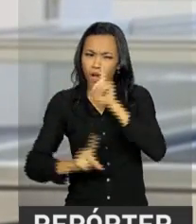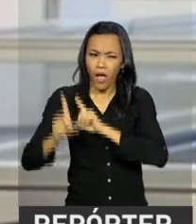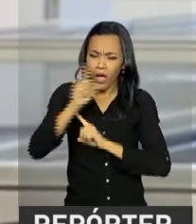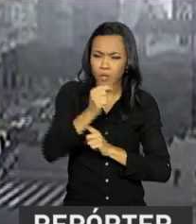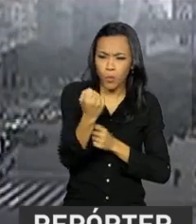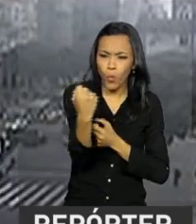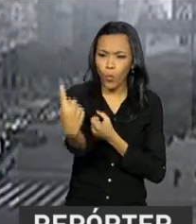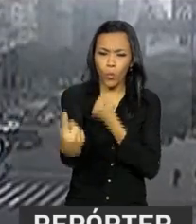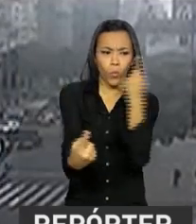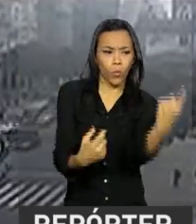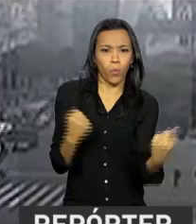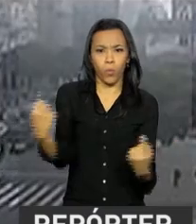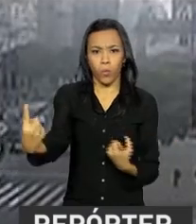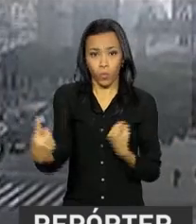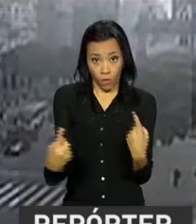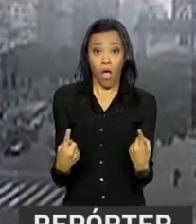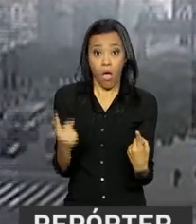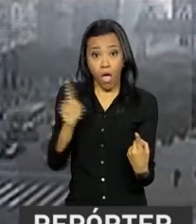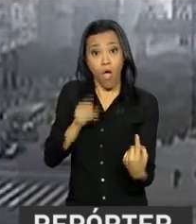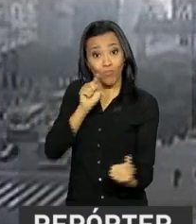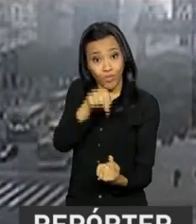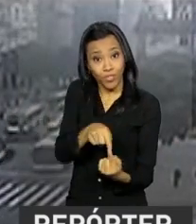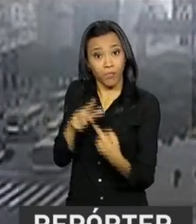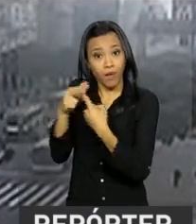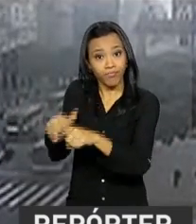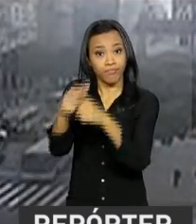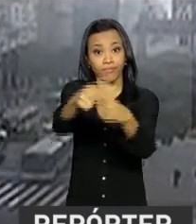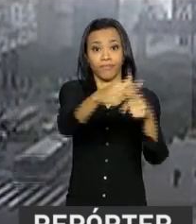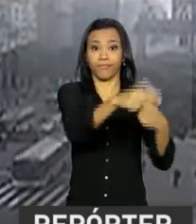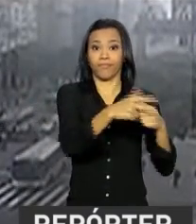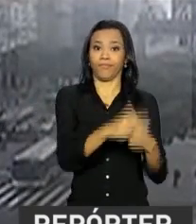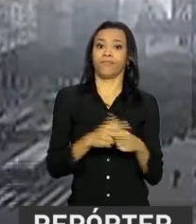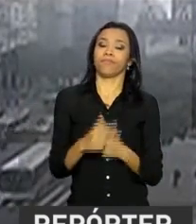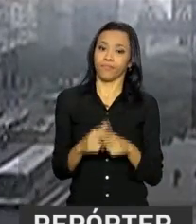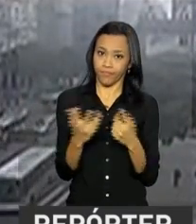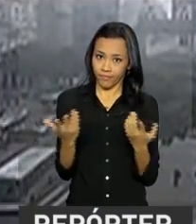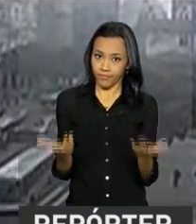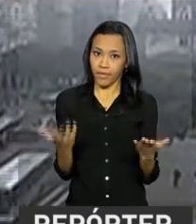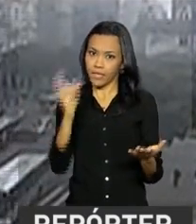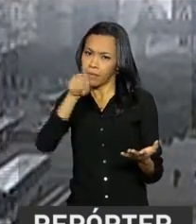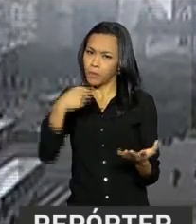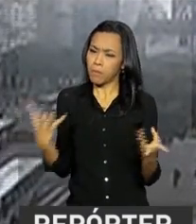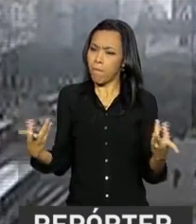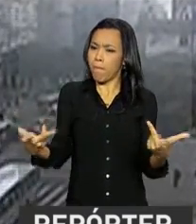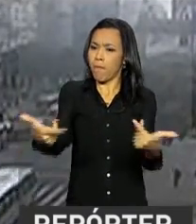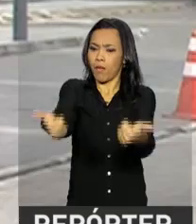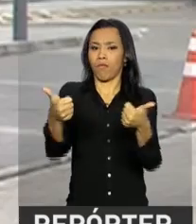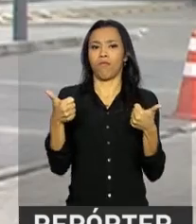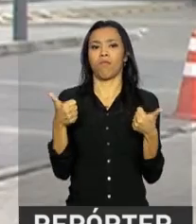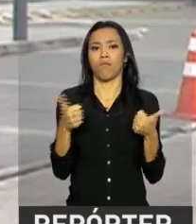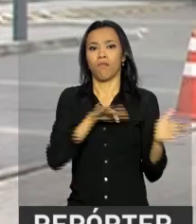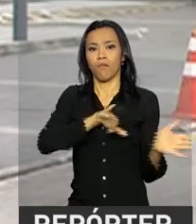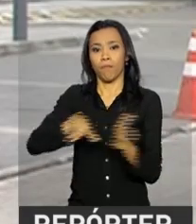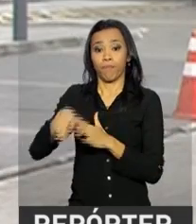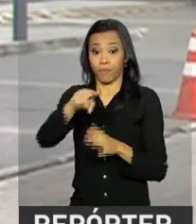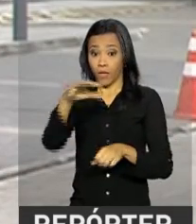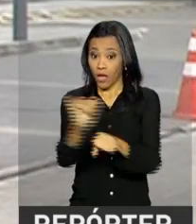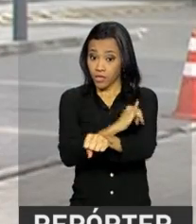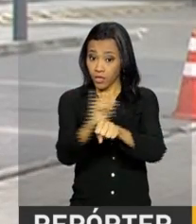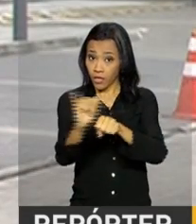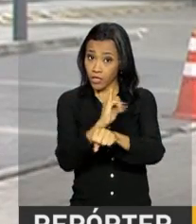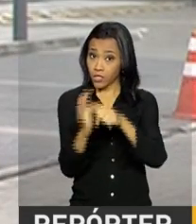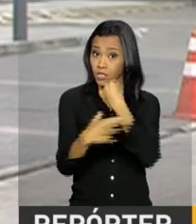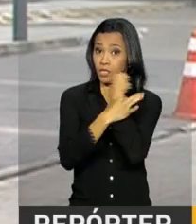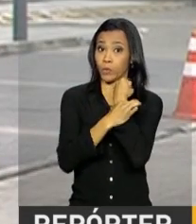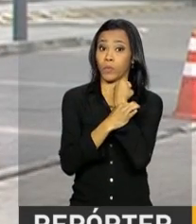em alguns pontos, elas são exatamente o objetivo do exercício, que é identificá-las para poder aprimorá-las para o próximo. O esquema de segurança